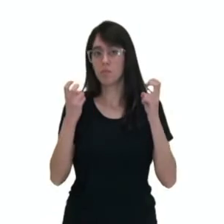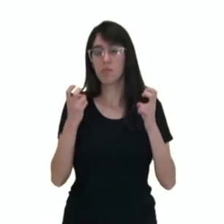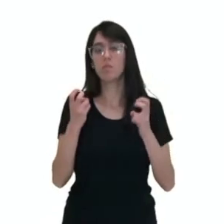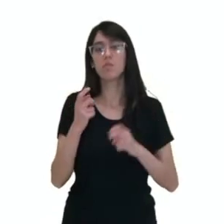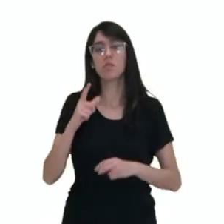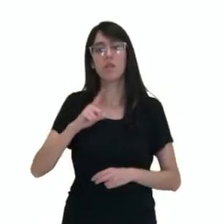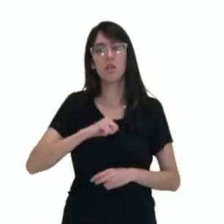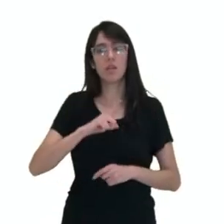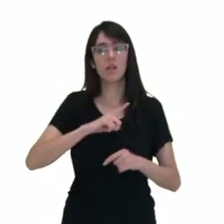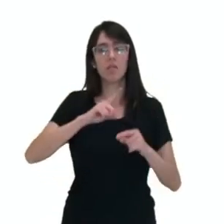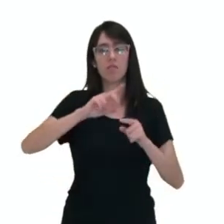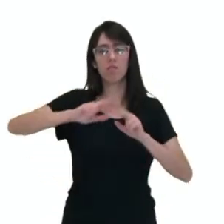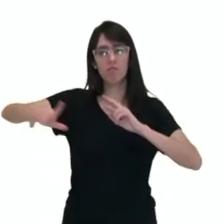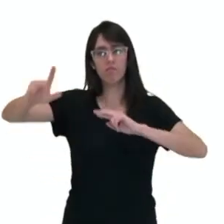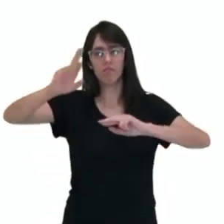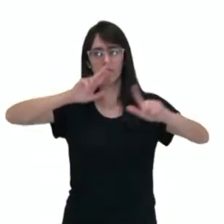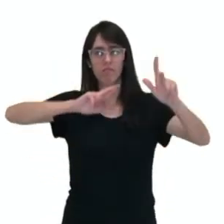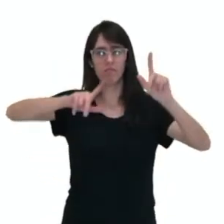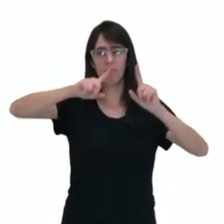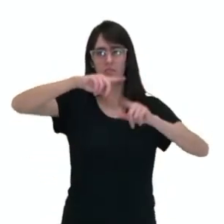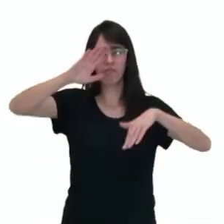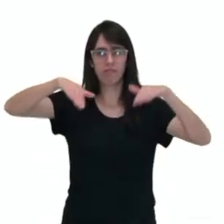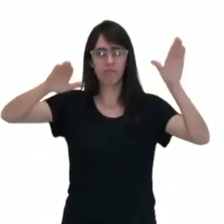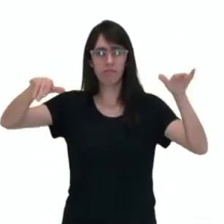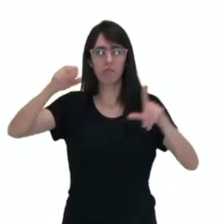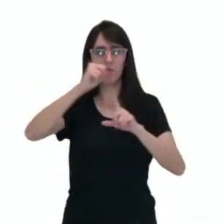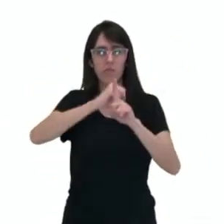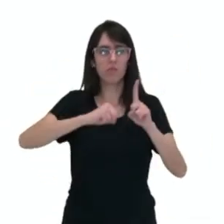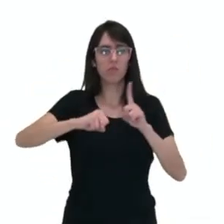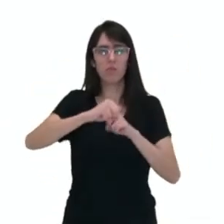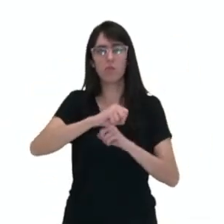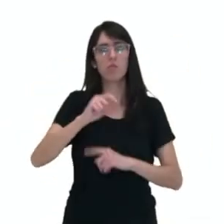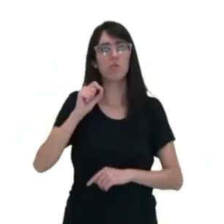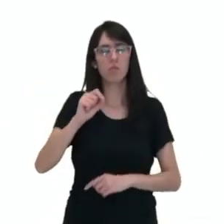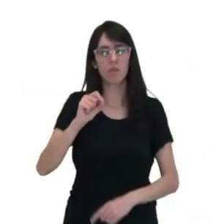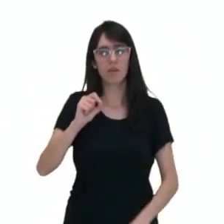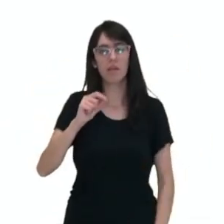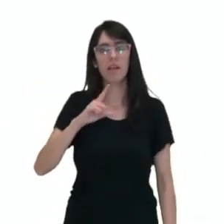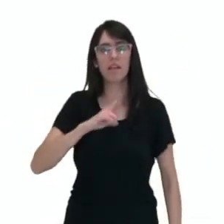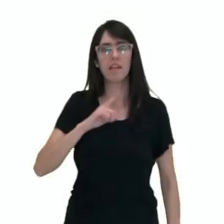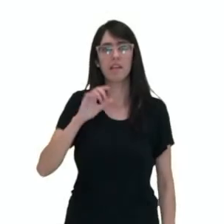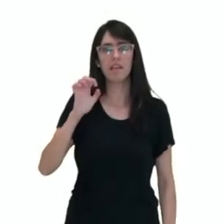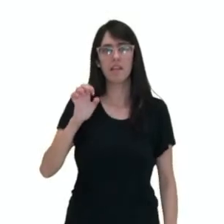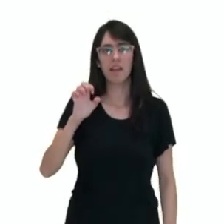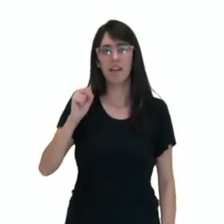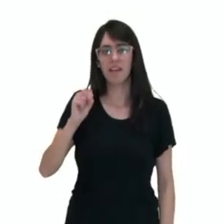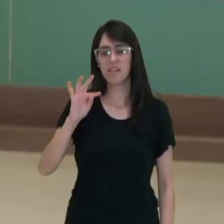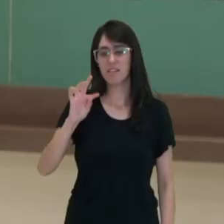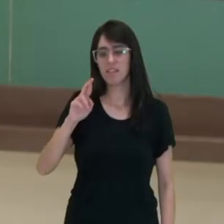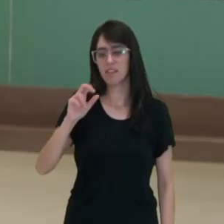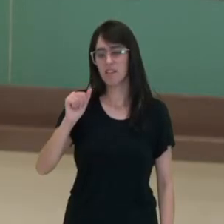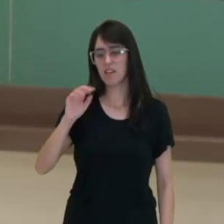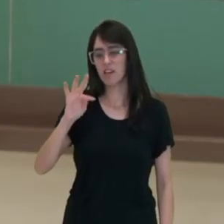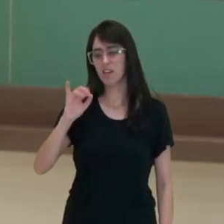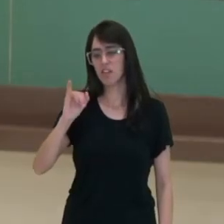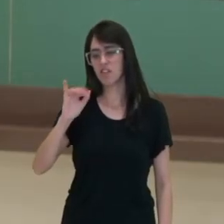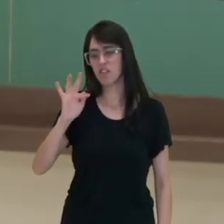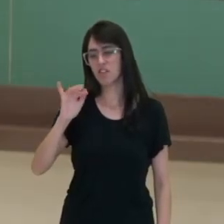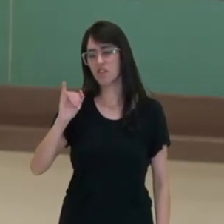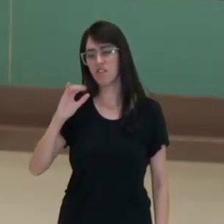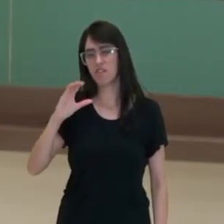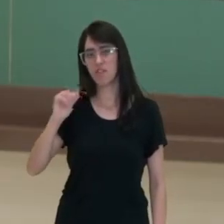das desigualdades sociais, trabalhando com o conceito de estratificações sociais. Então, o que são estratos?